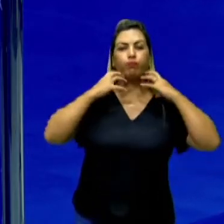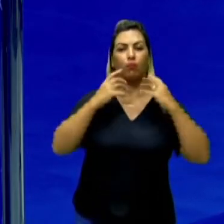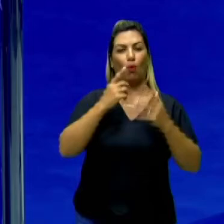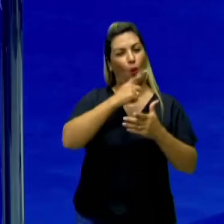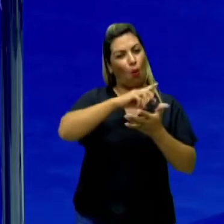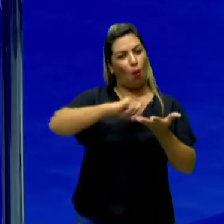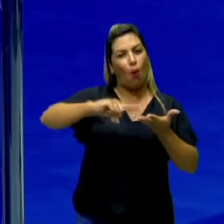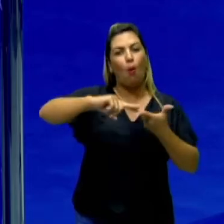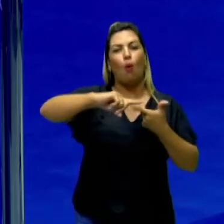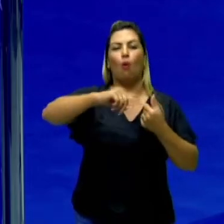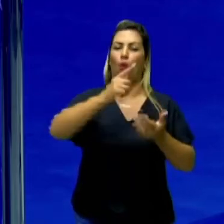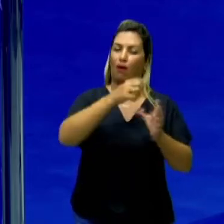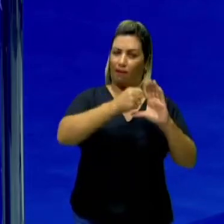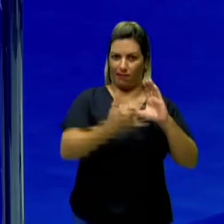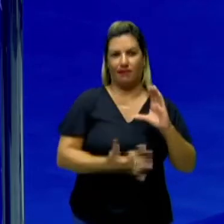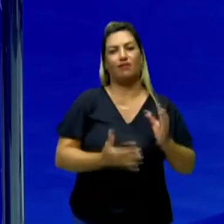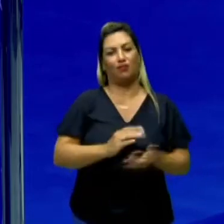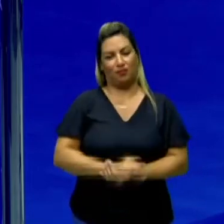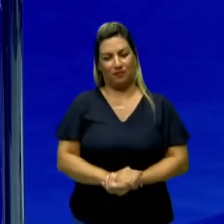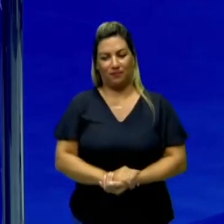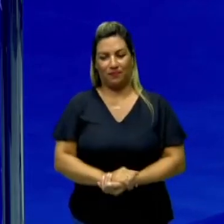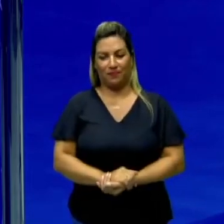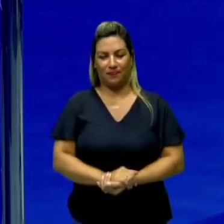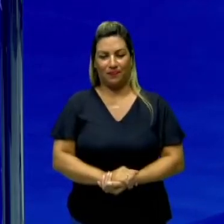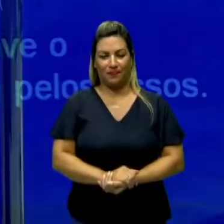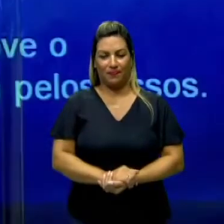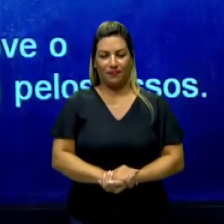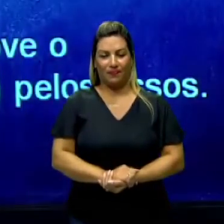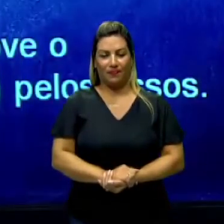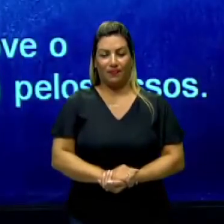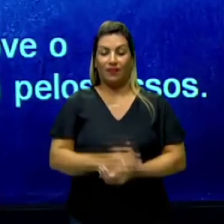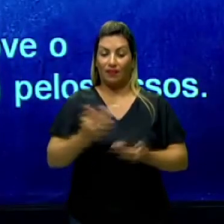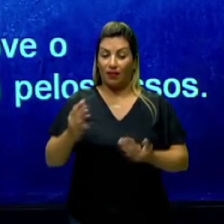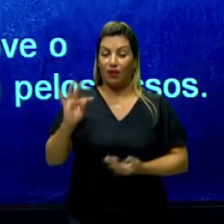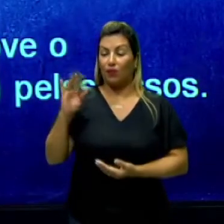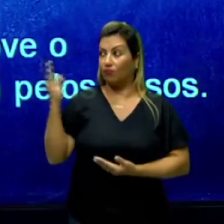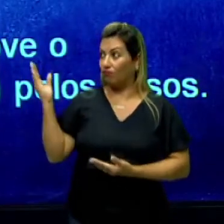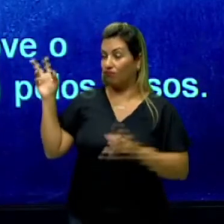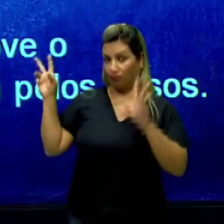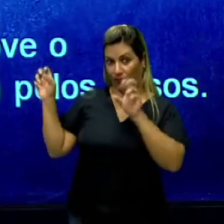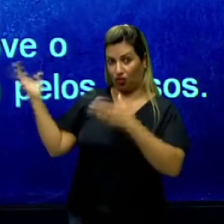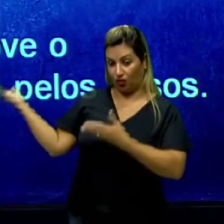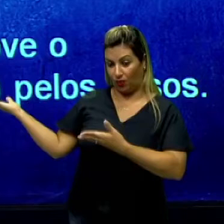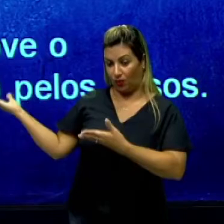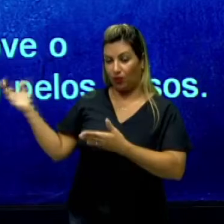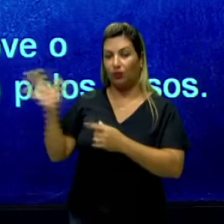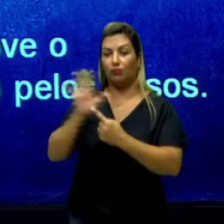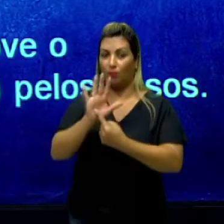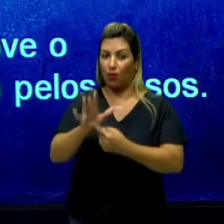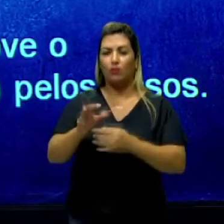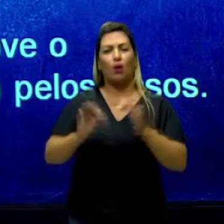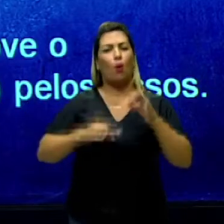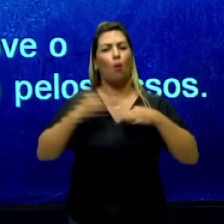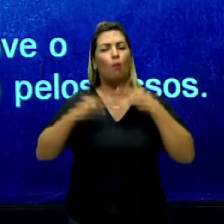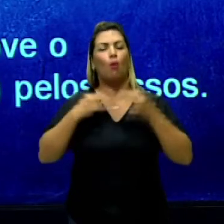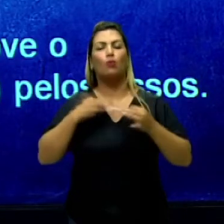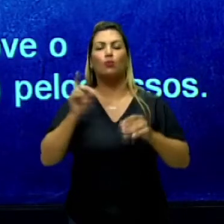outras condições bem características. Ainda falando da tireoide, ela também produz o hormônio